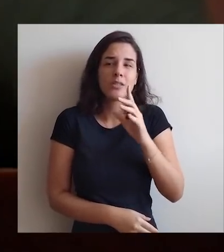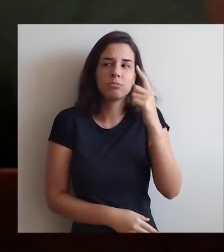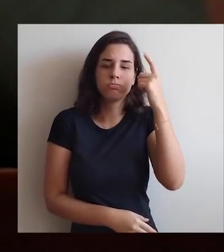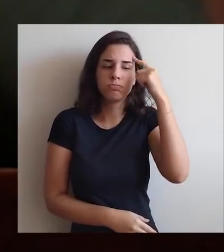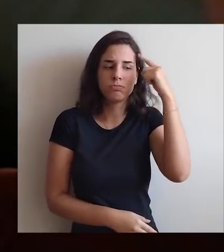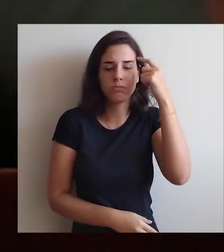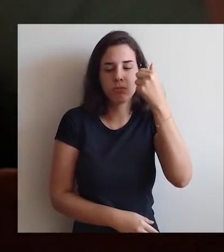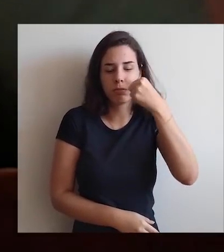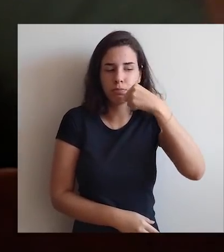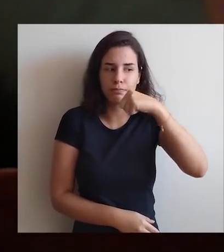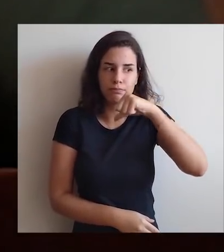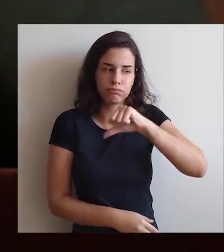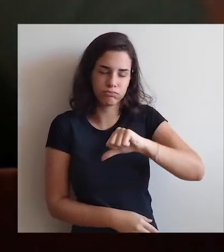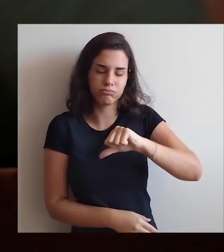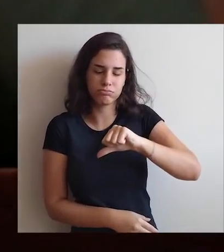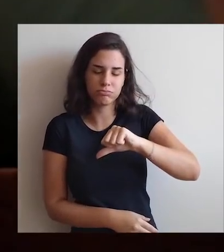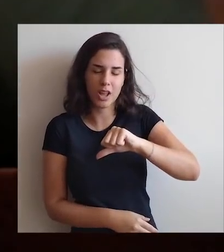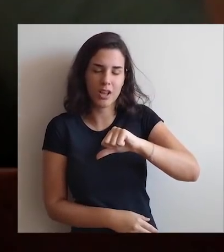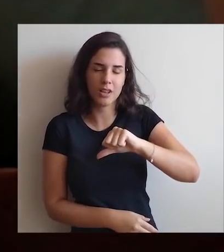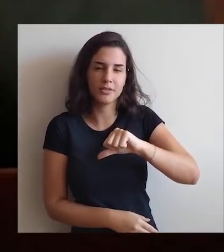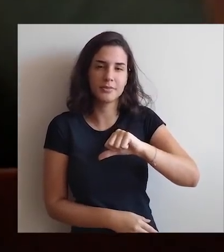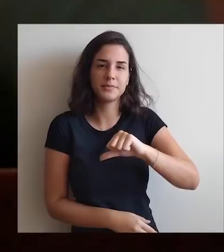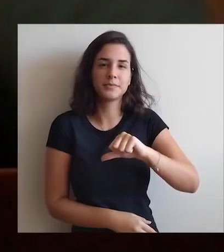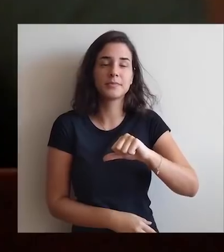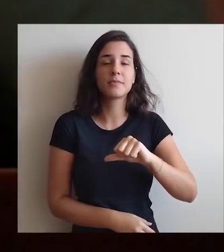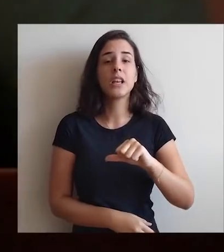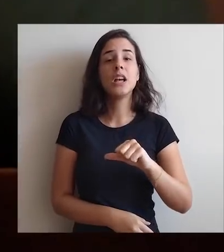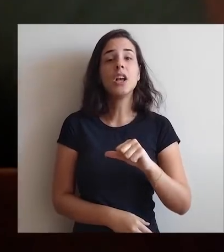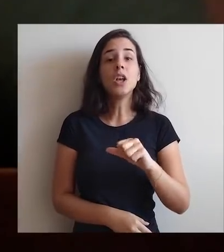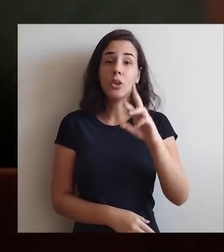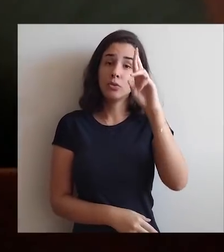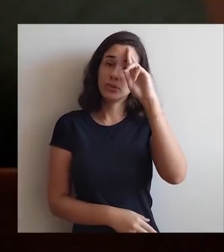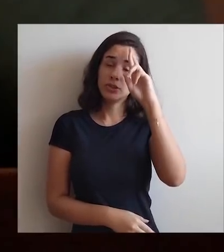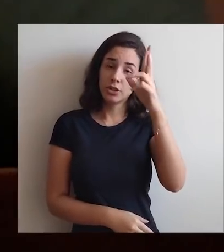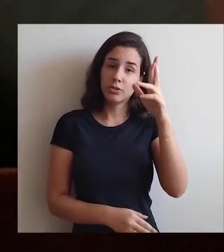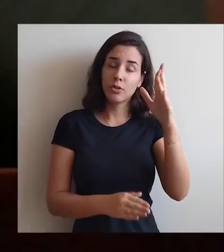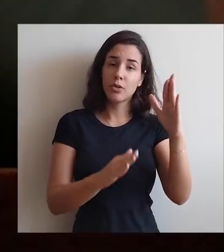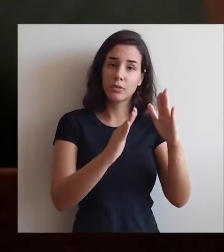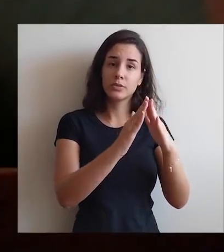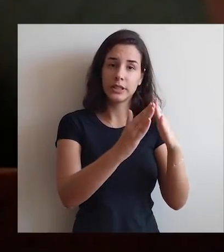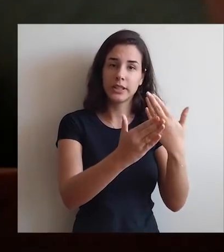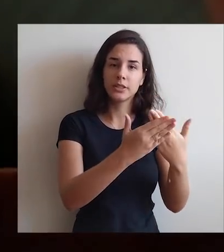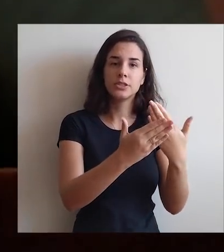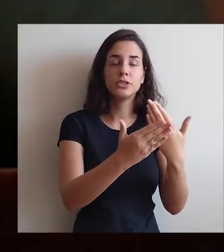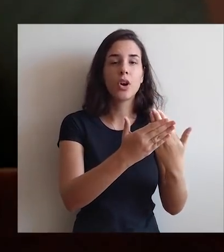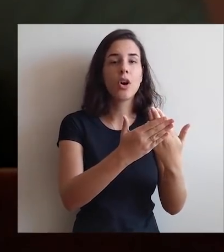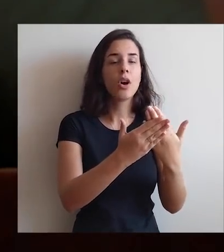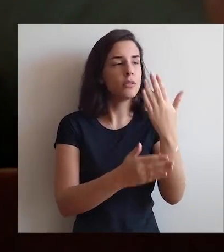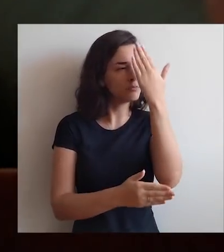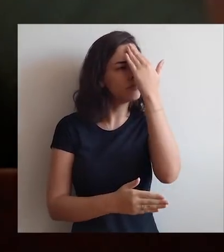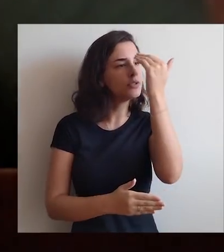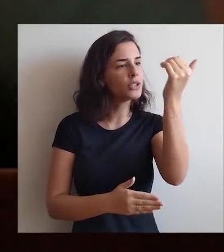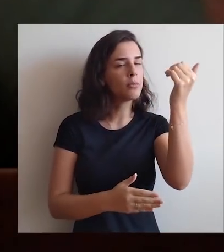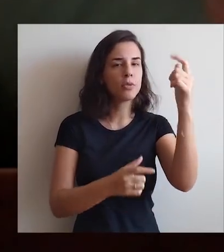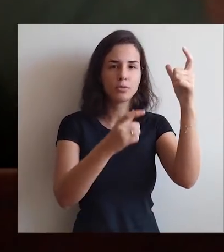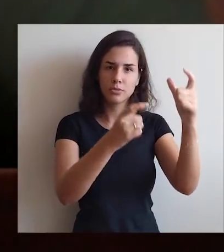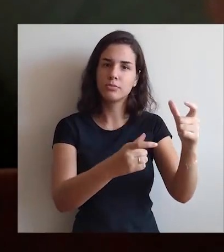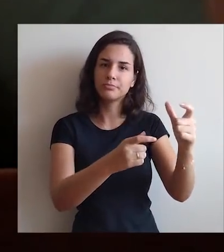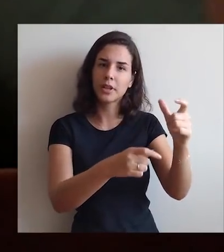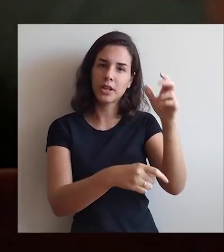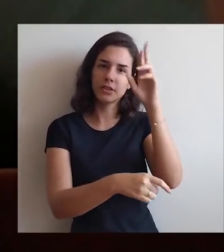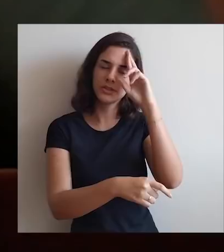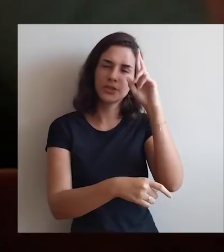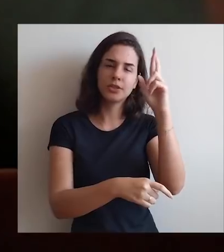preconceituoso que eu era, estava com medo e pensava sempre no pior. Para completar,